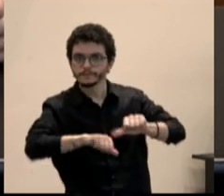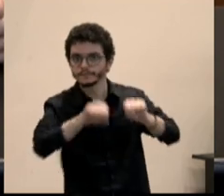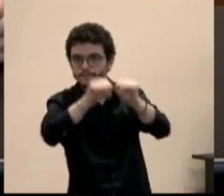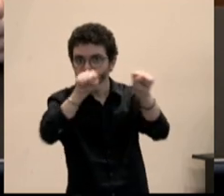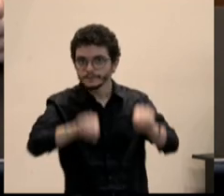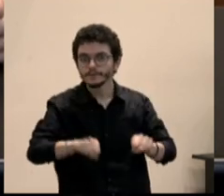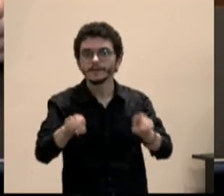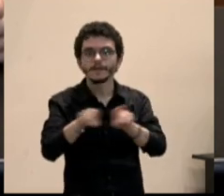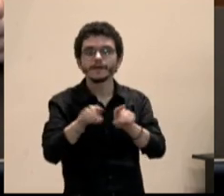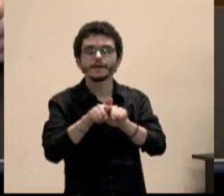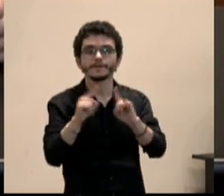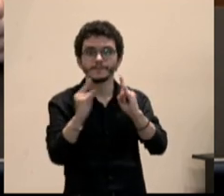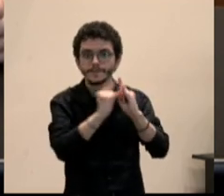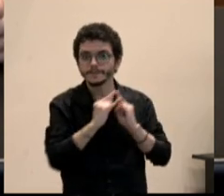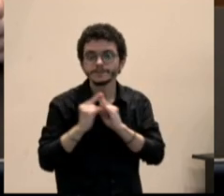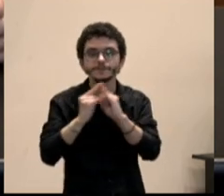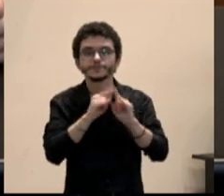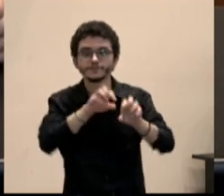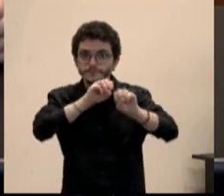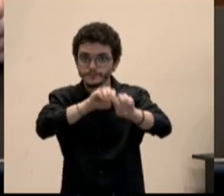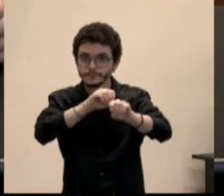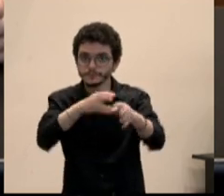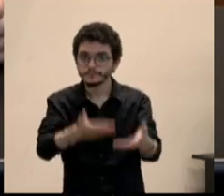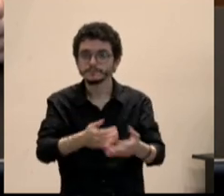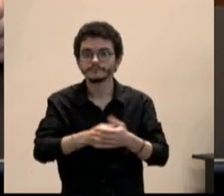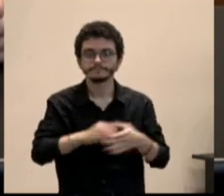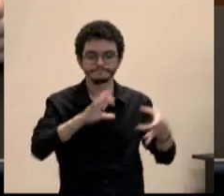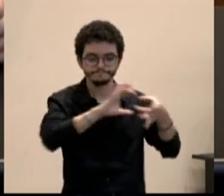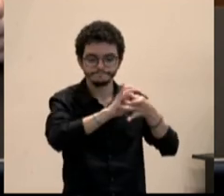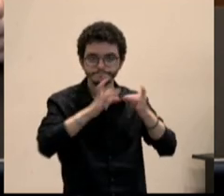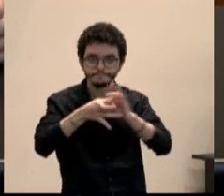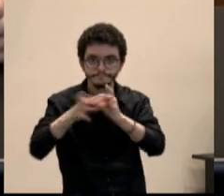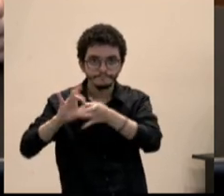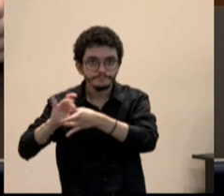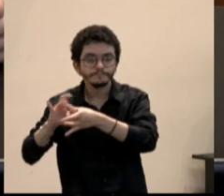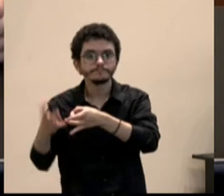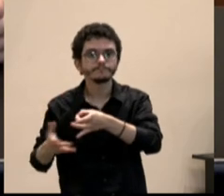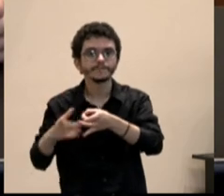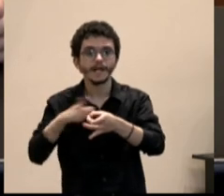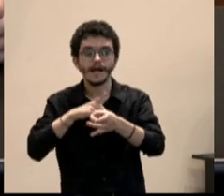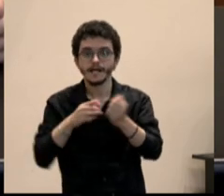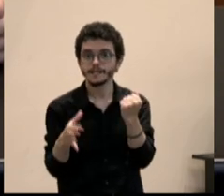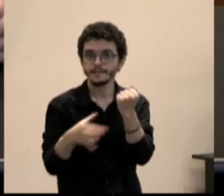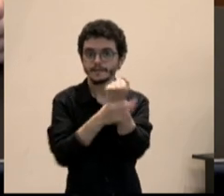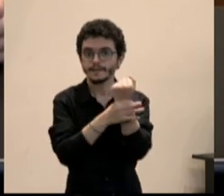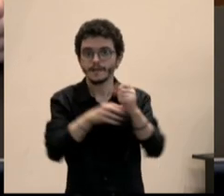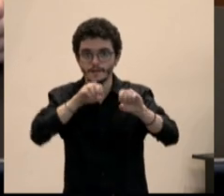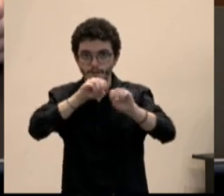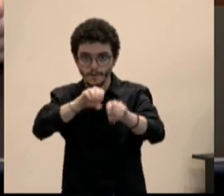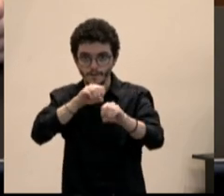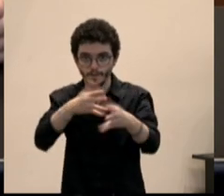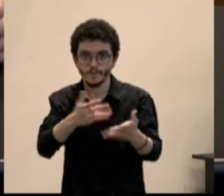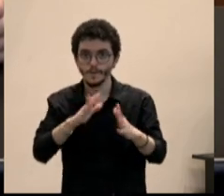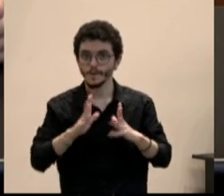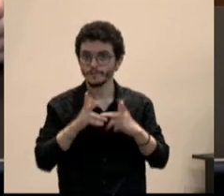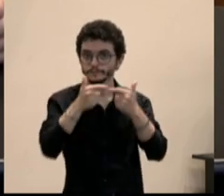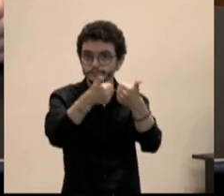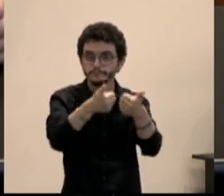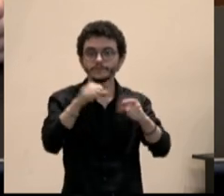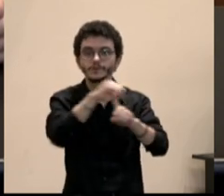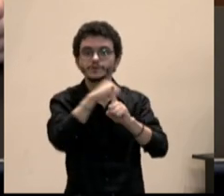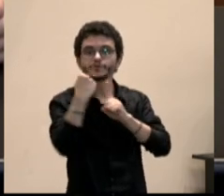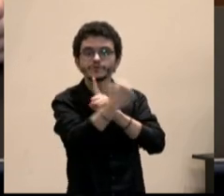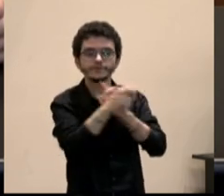e instituições educativas contextualizados, de modo a garantir uma educação de qualidade